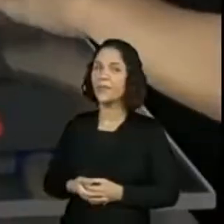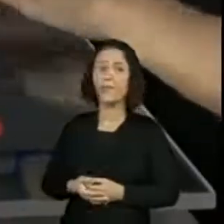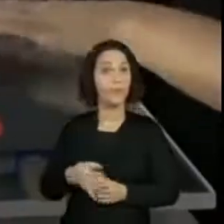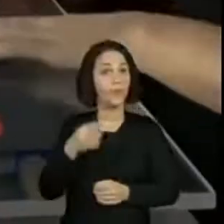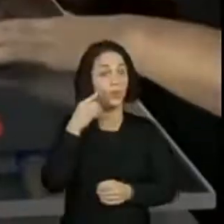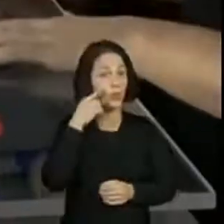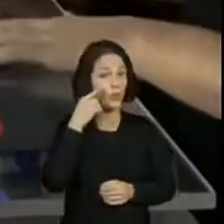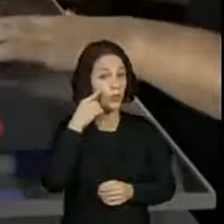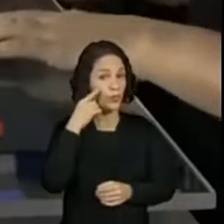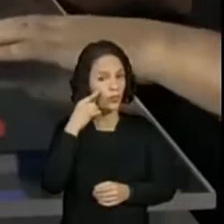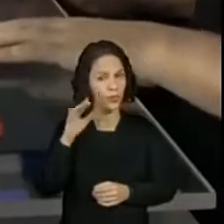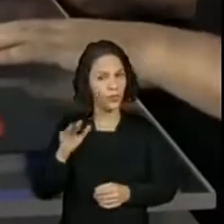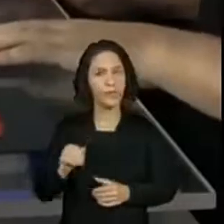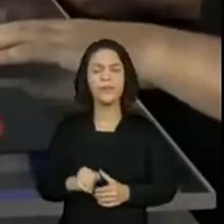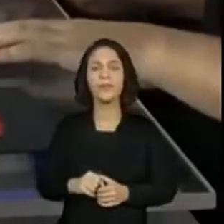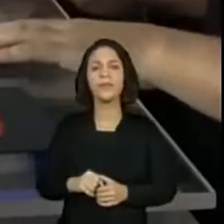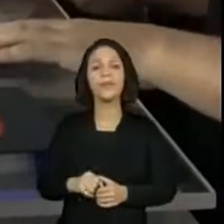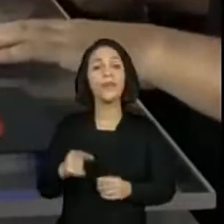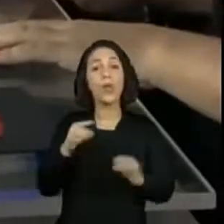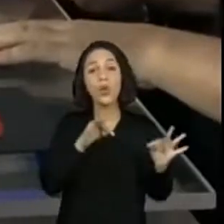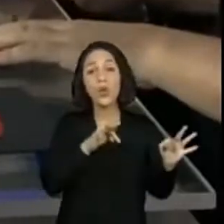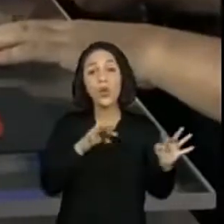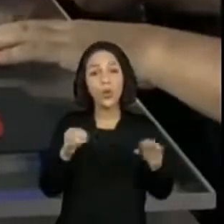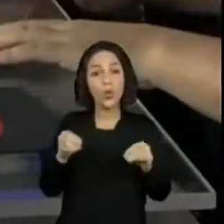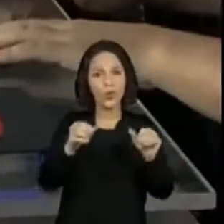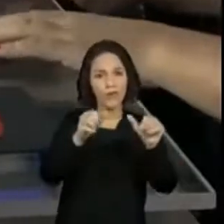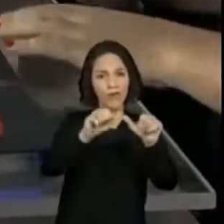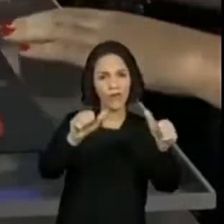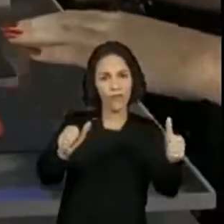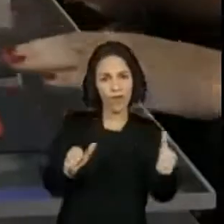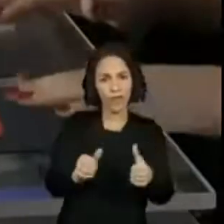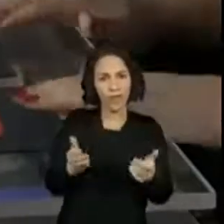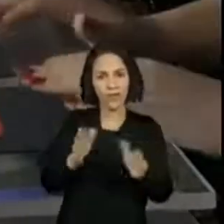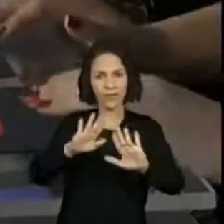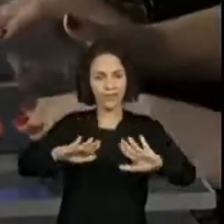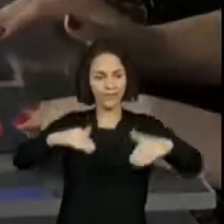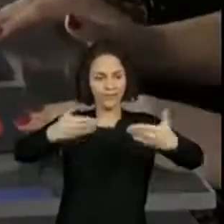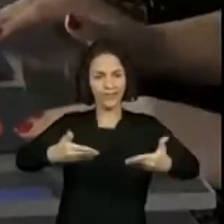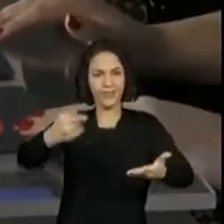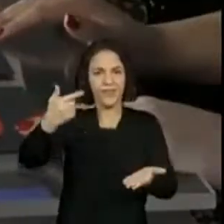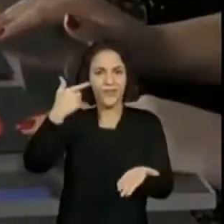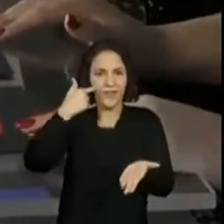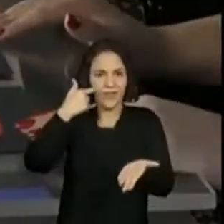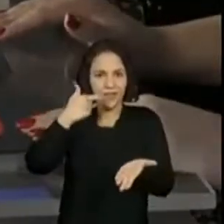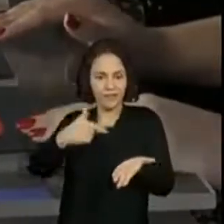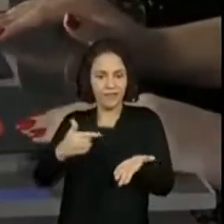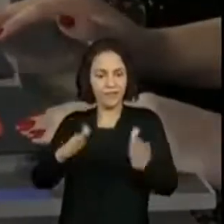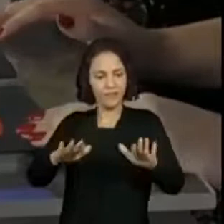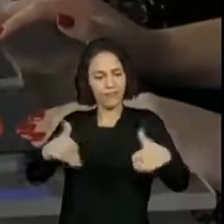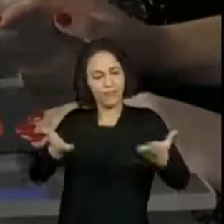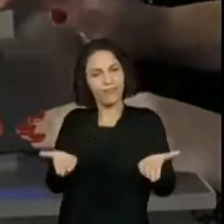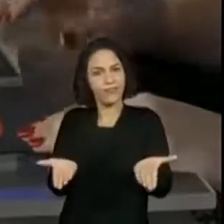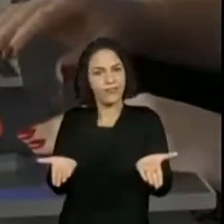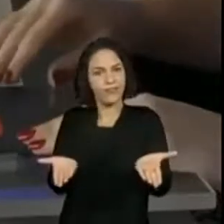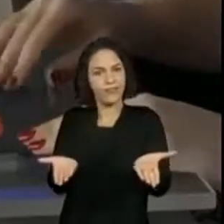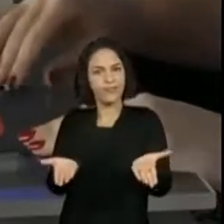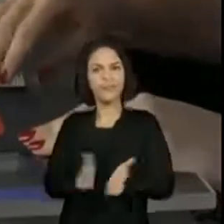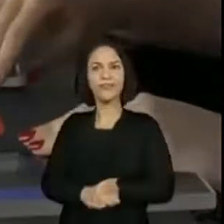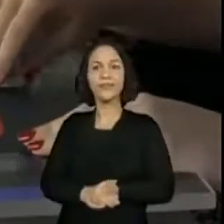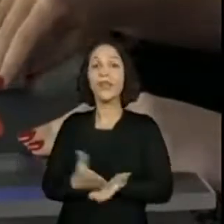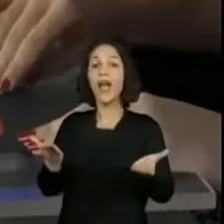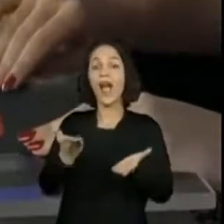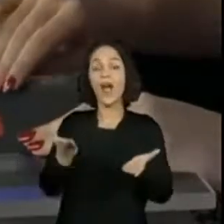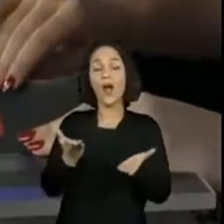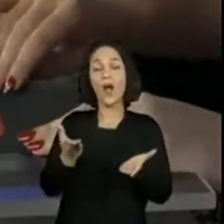só, a gente tem aqui todas as figuras viradas para cima, ok? E aí, agora a gente vai